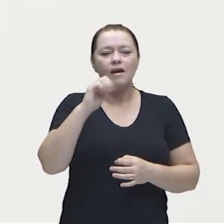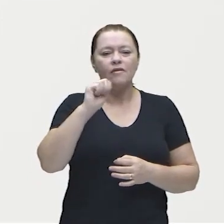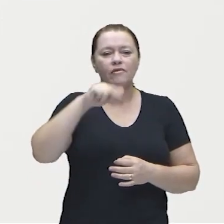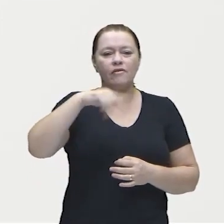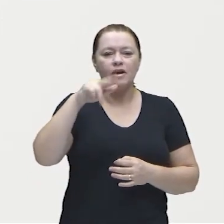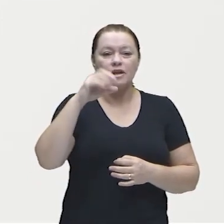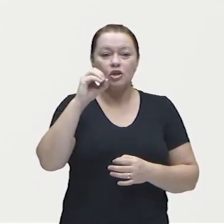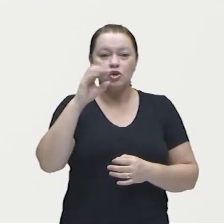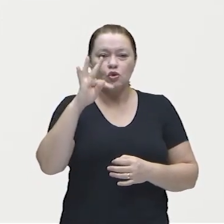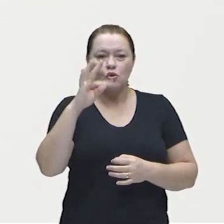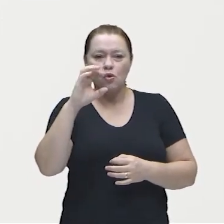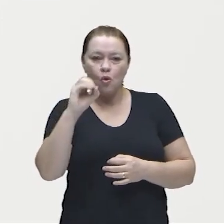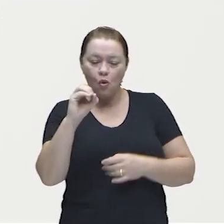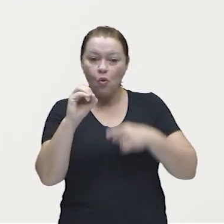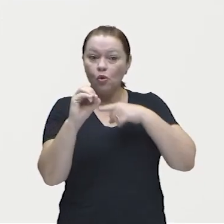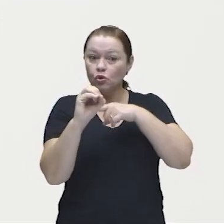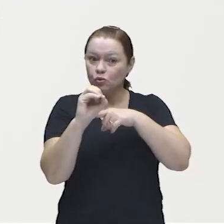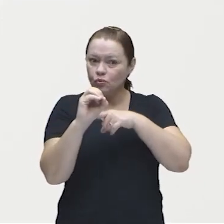mais?